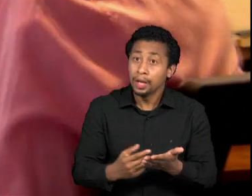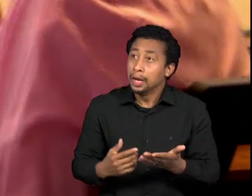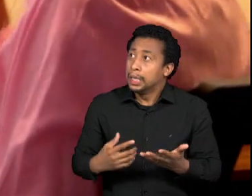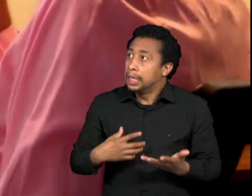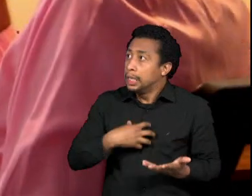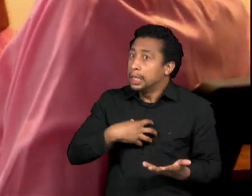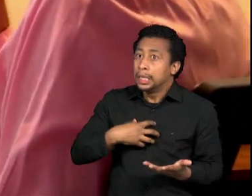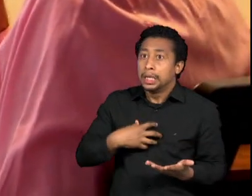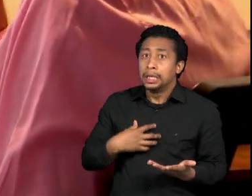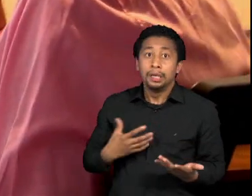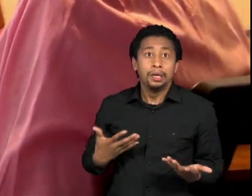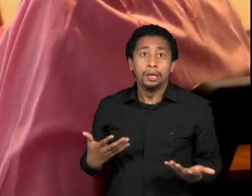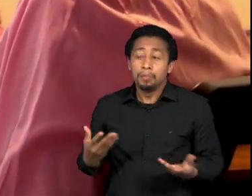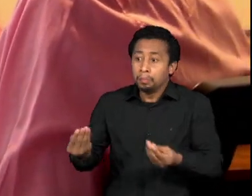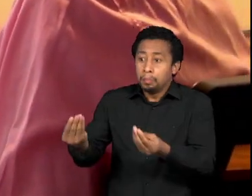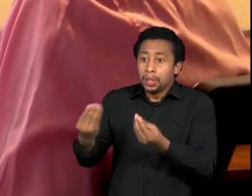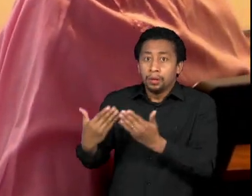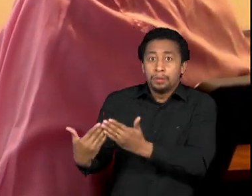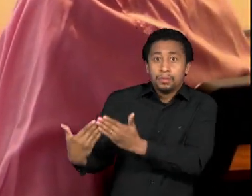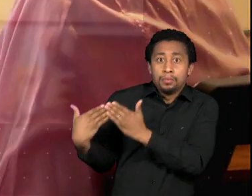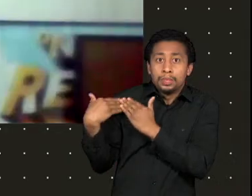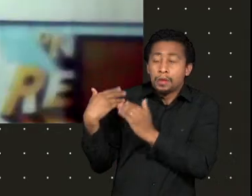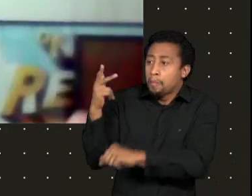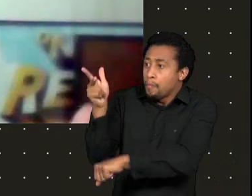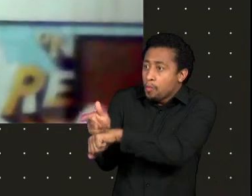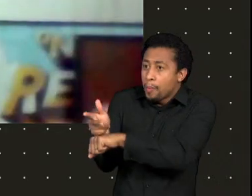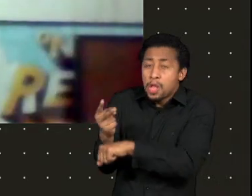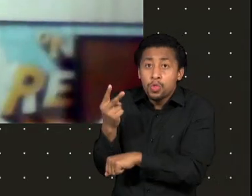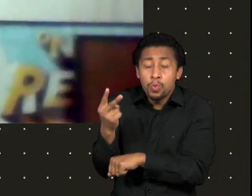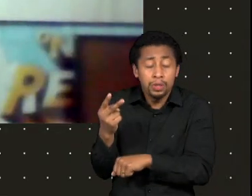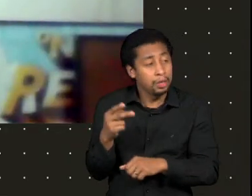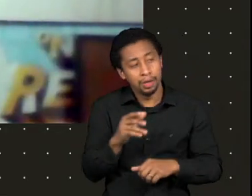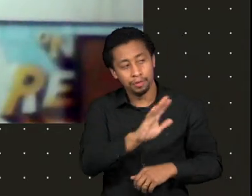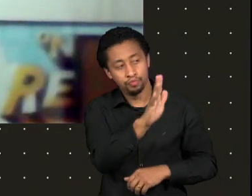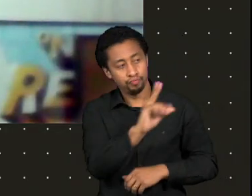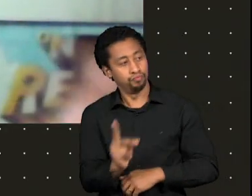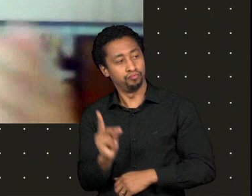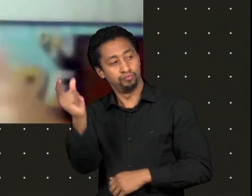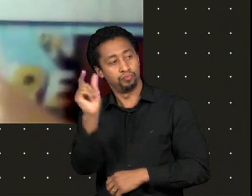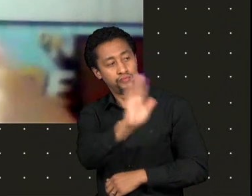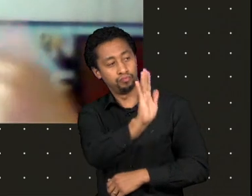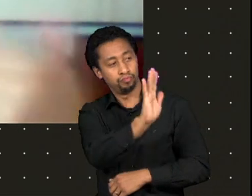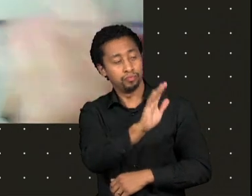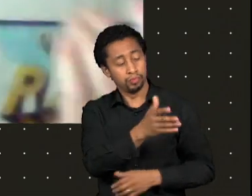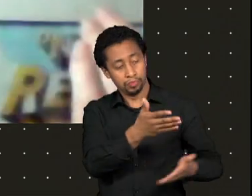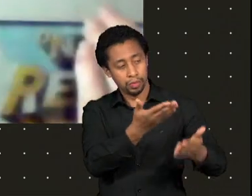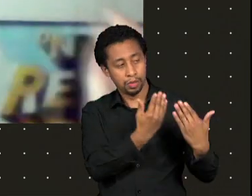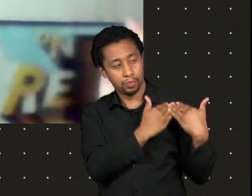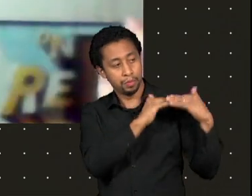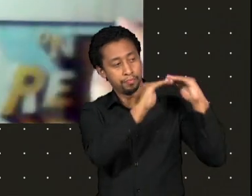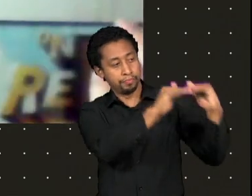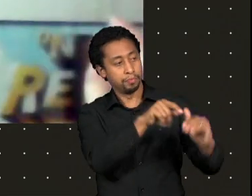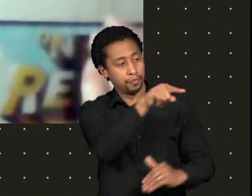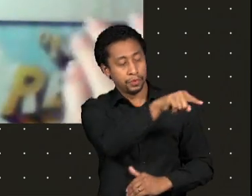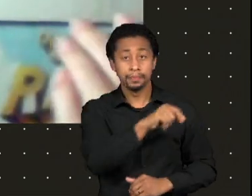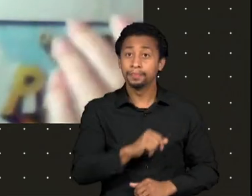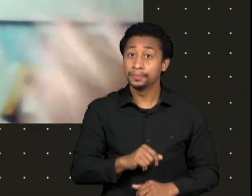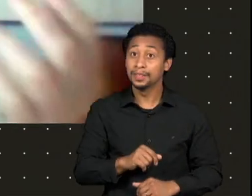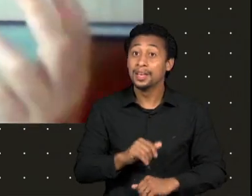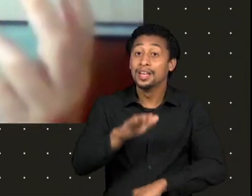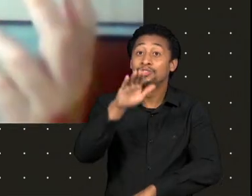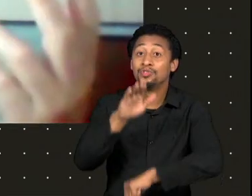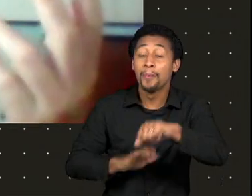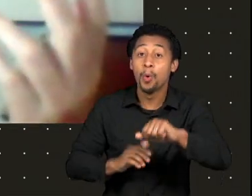paralisada. E ele foi embora. E E deixou um fotógrafo chamado